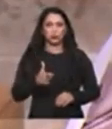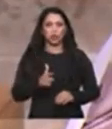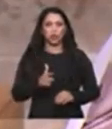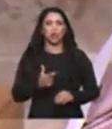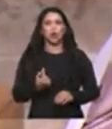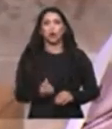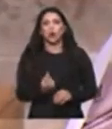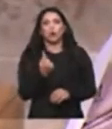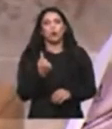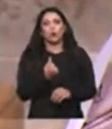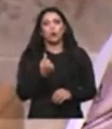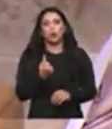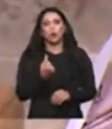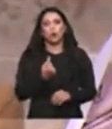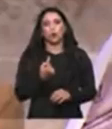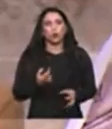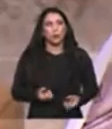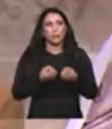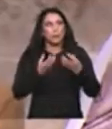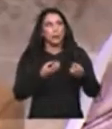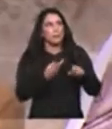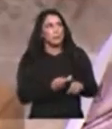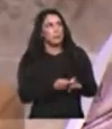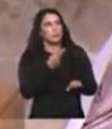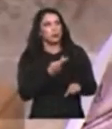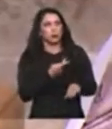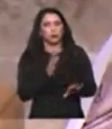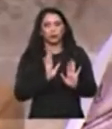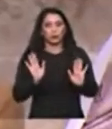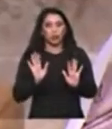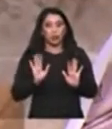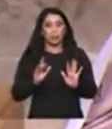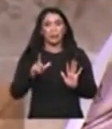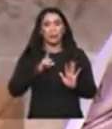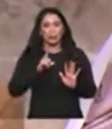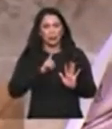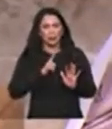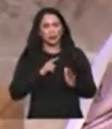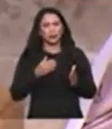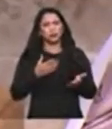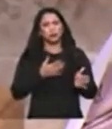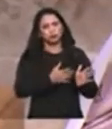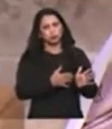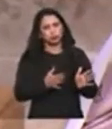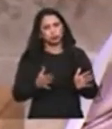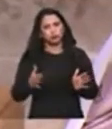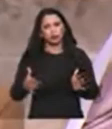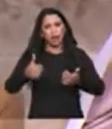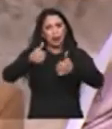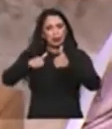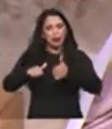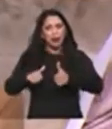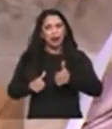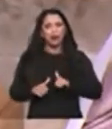unicamente em colaboração premiada. Nós trouxemos durante toda a instrução, toda a